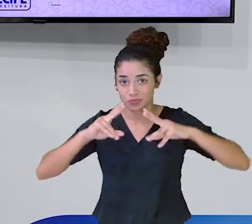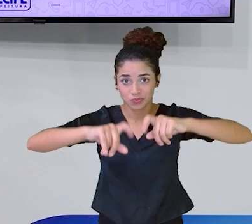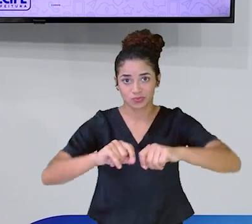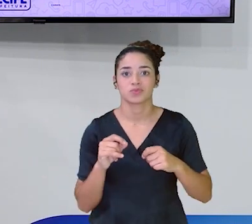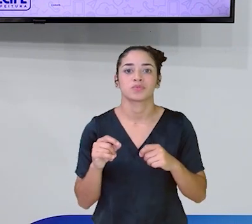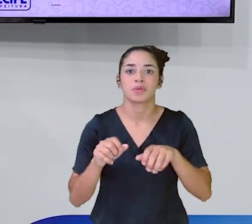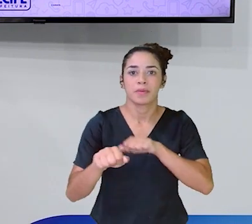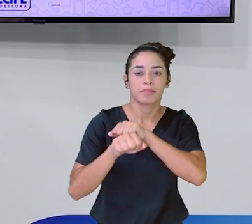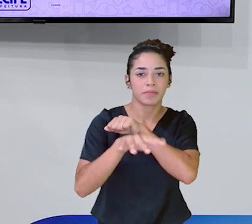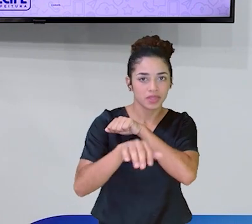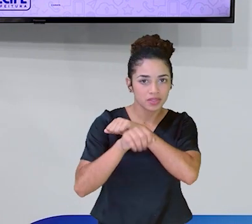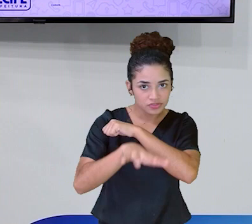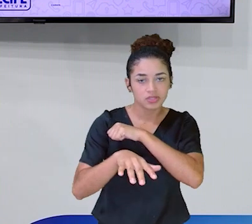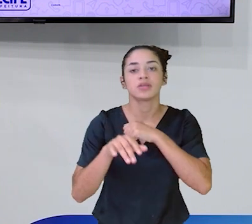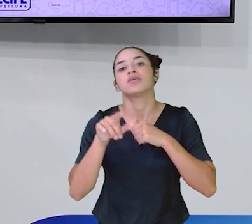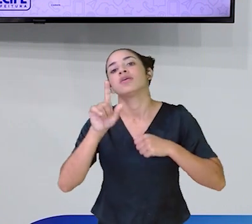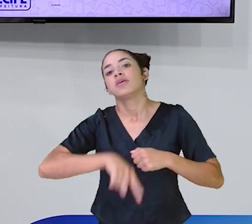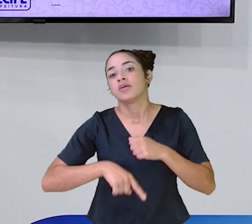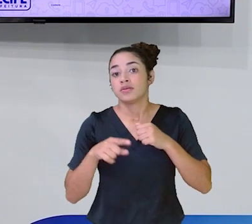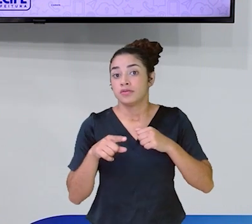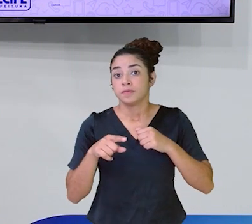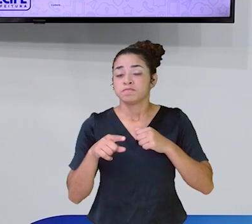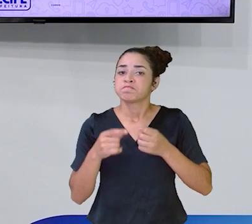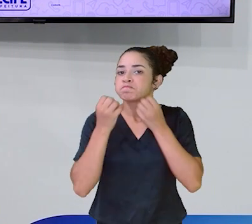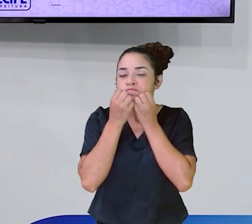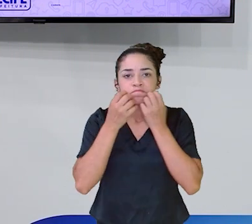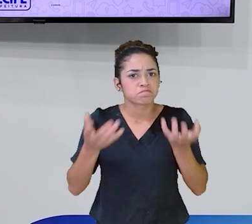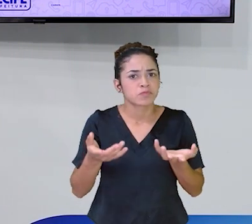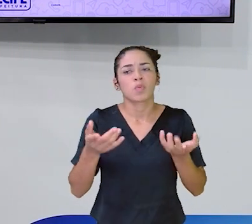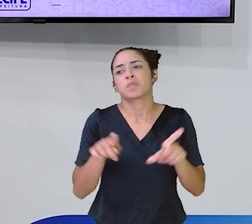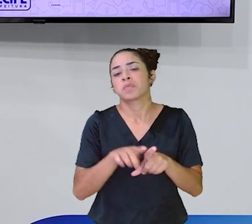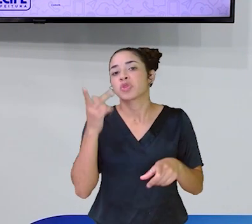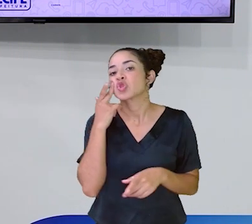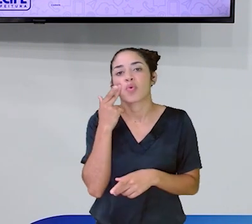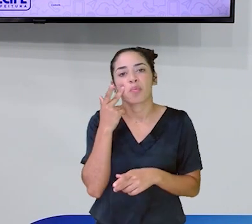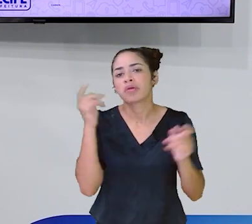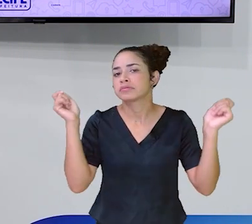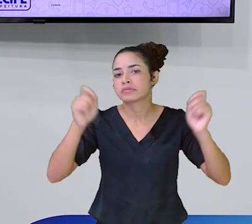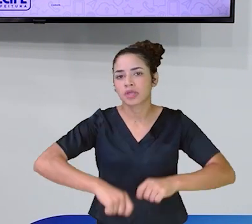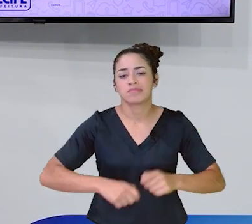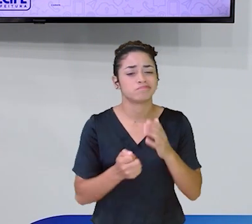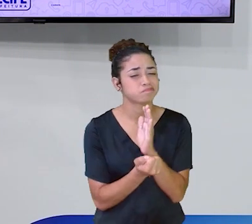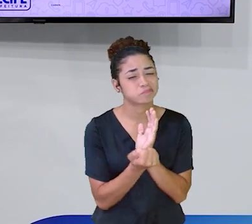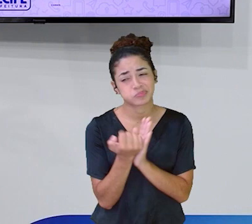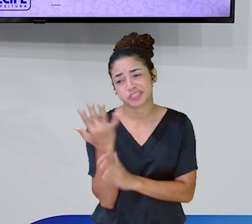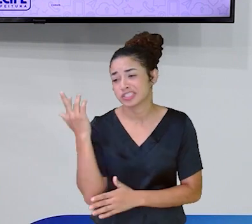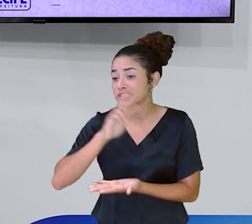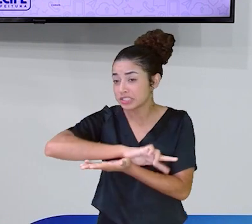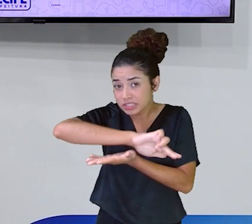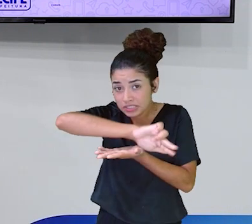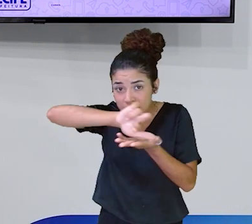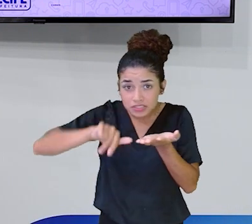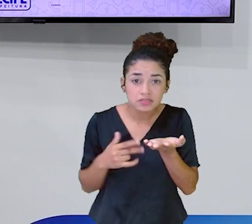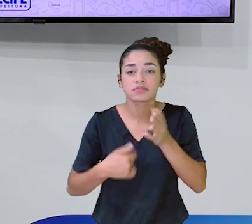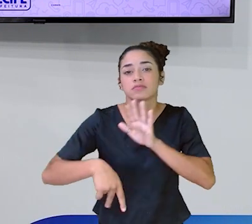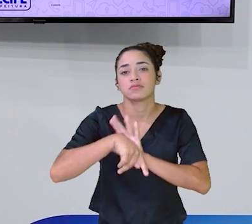as mídias sociais, é muito comum você encontrar a diversidade de